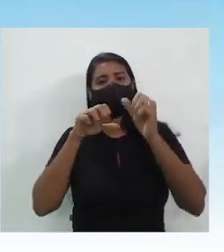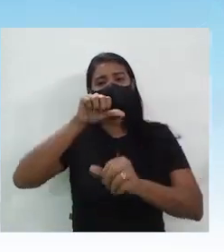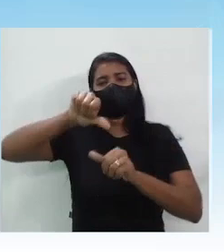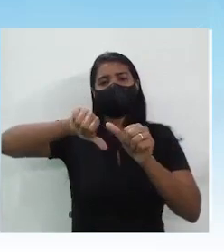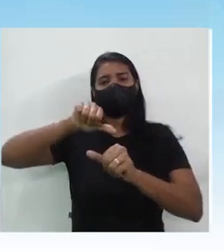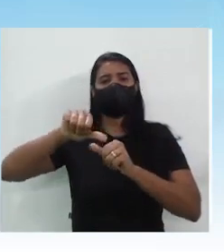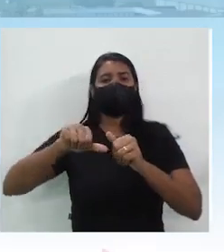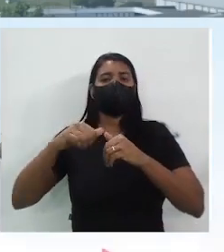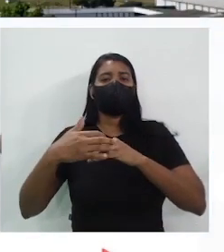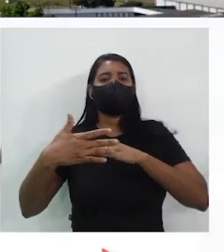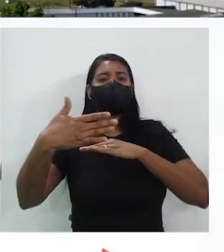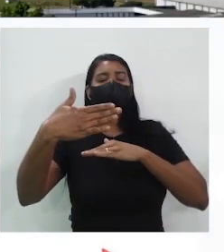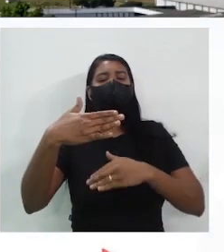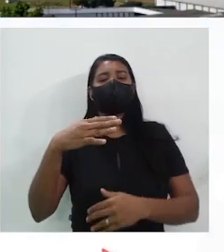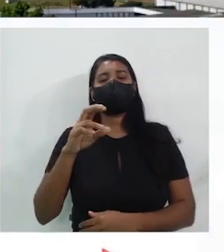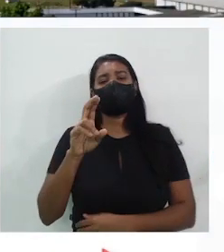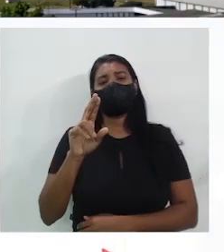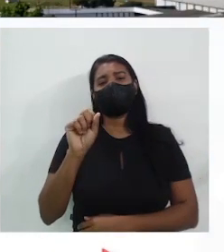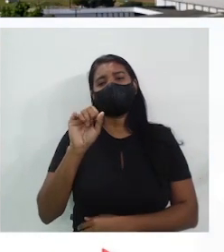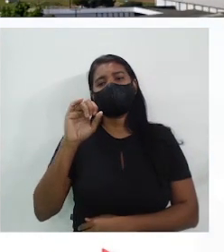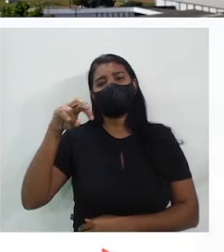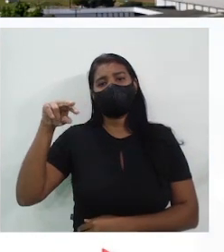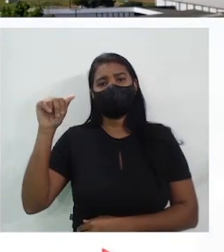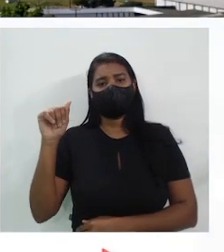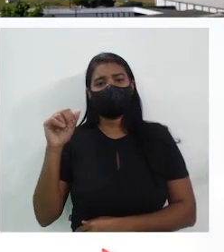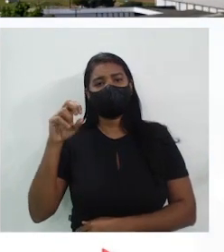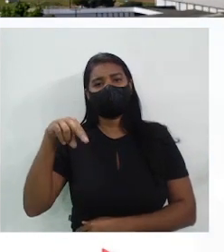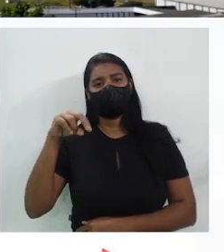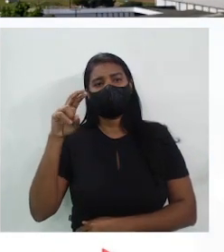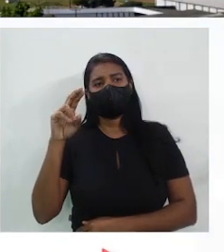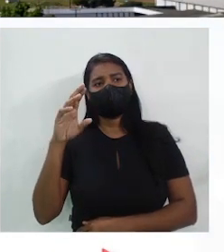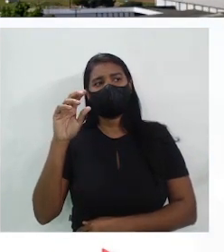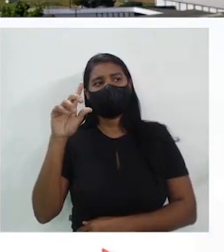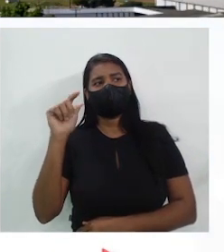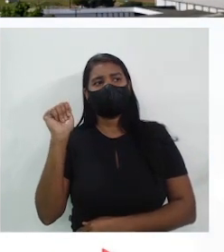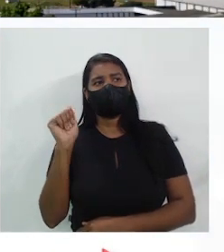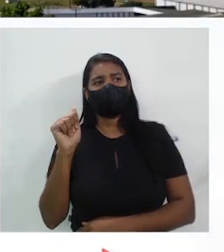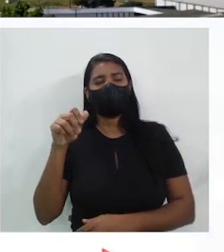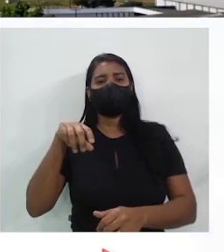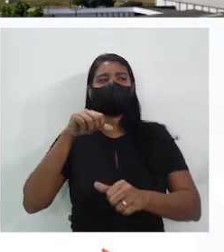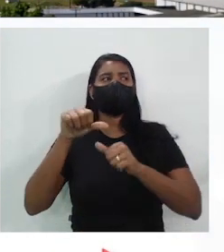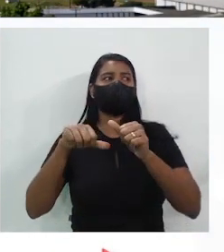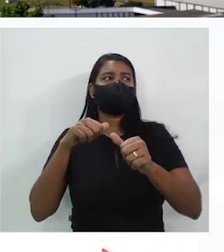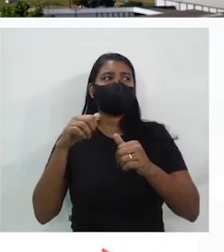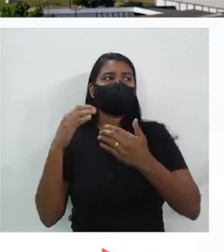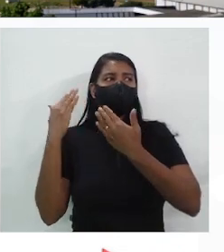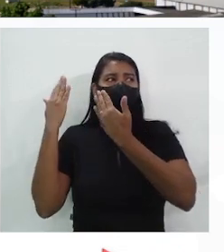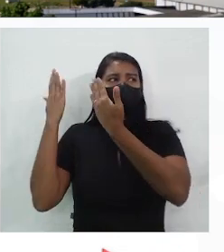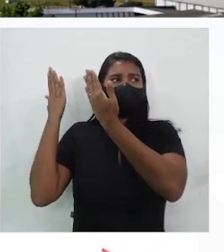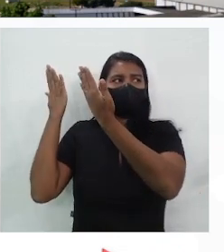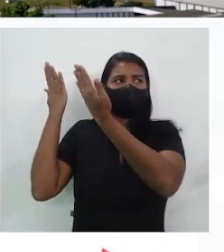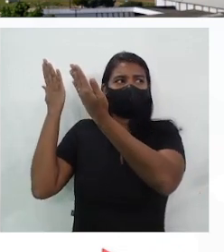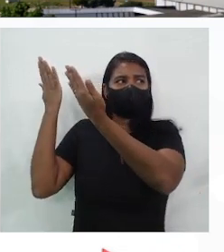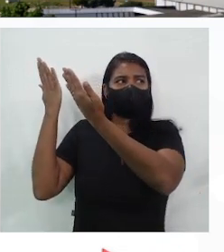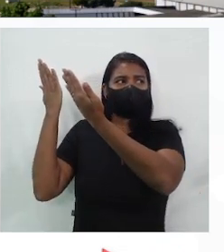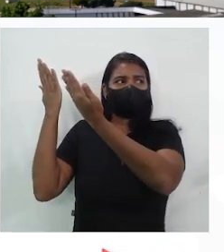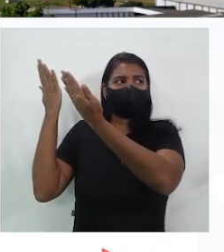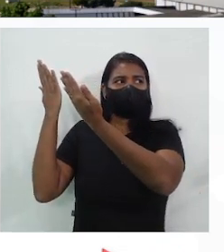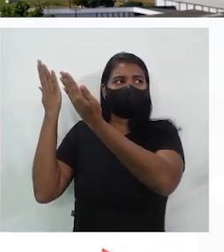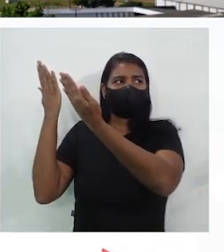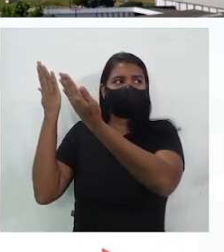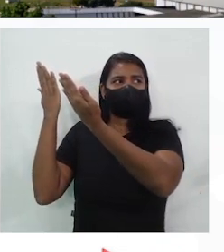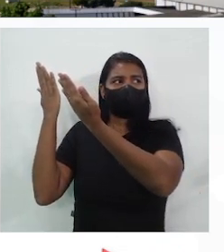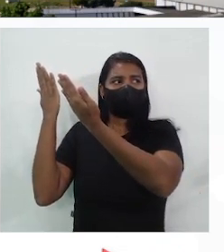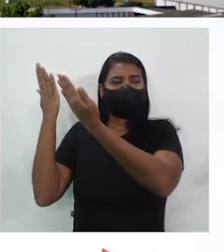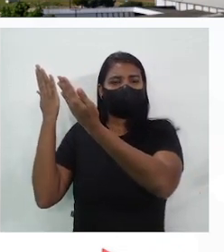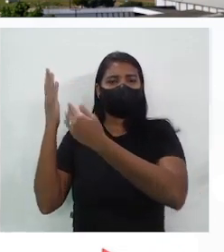uma abundância do urânio, enquanto elemento essencial na sua produção de energia nuclear. Assim, não